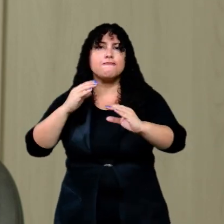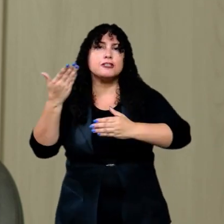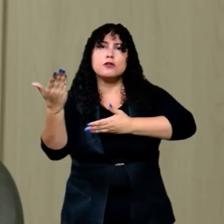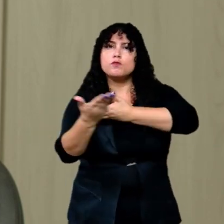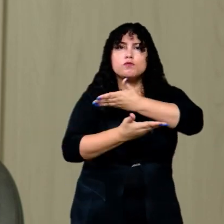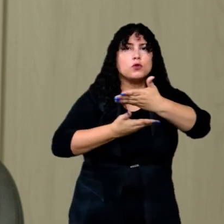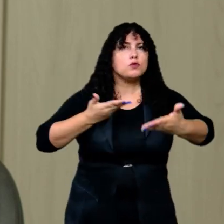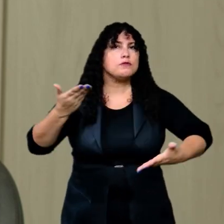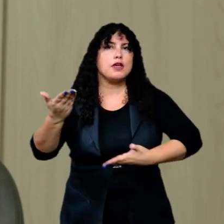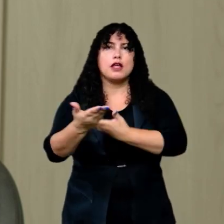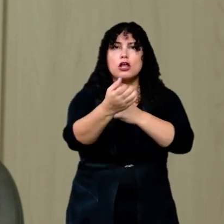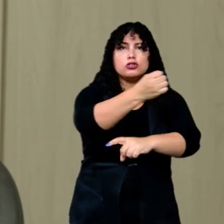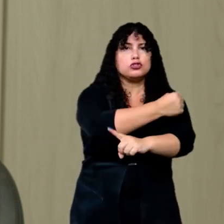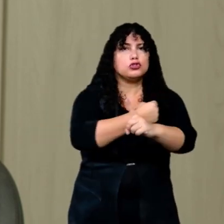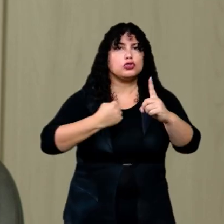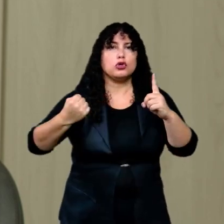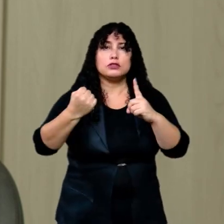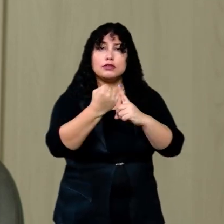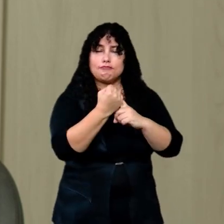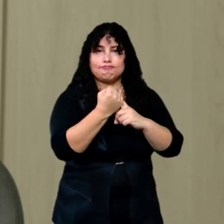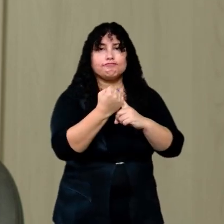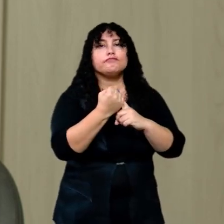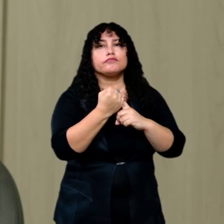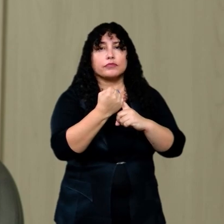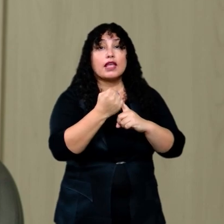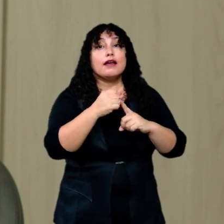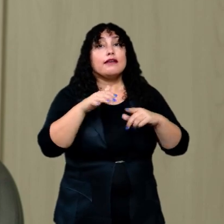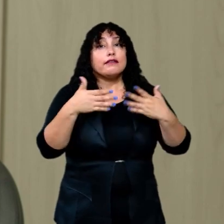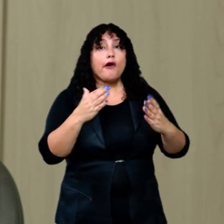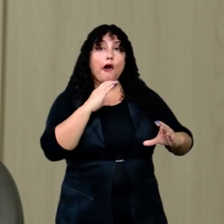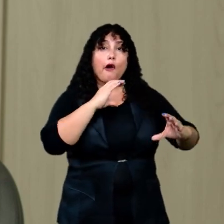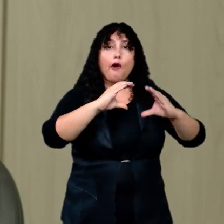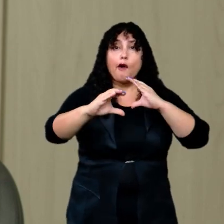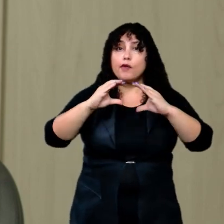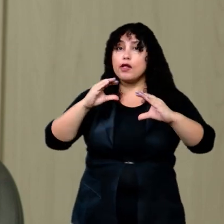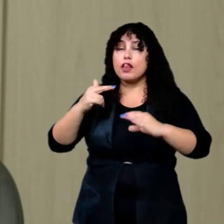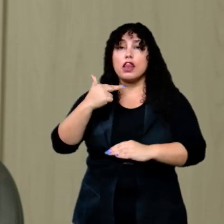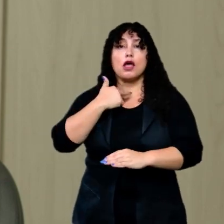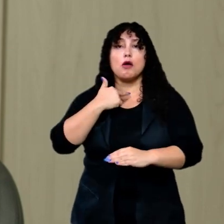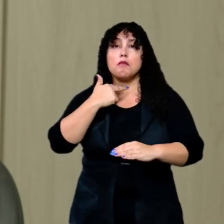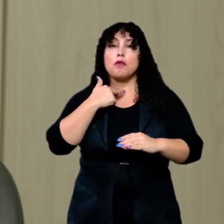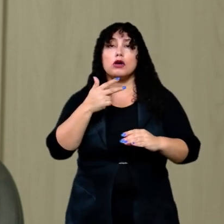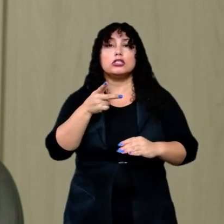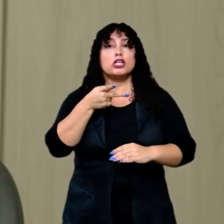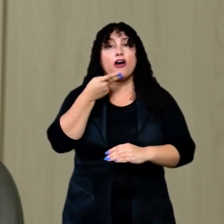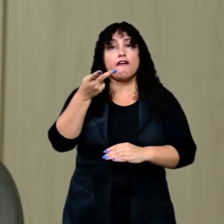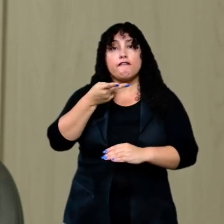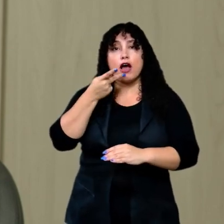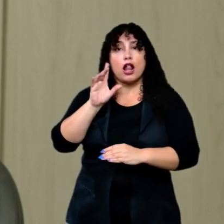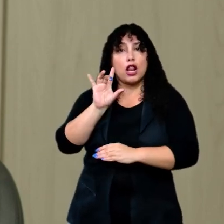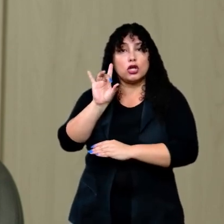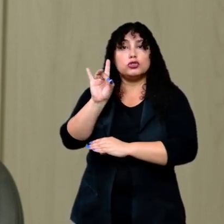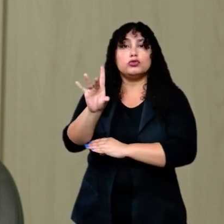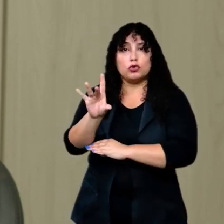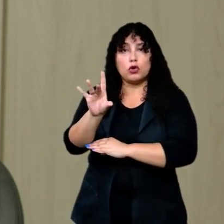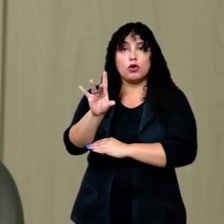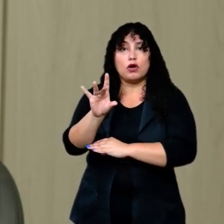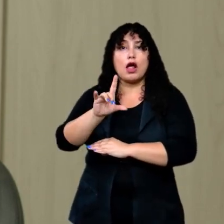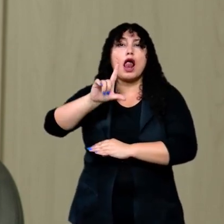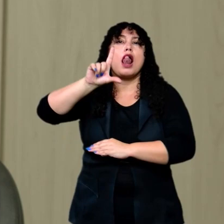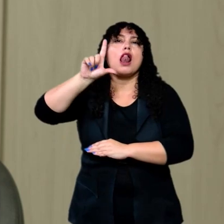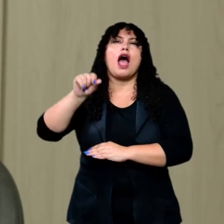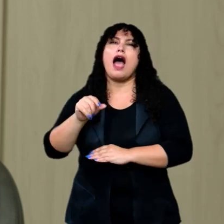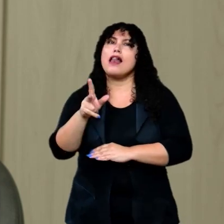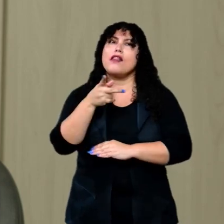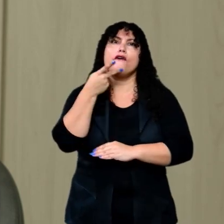interage socialmente. E aí, a comunicação, ela não pode se limitar à fala. Sim. Né? Não é, ele